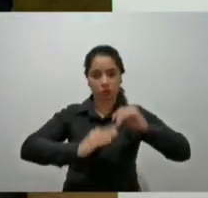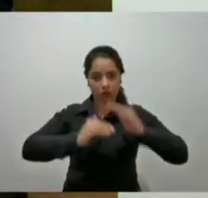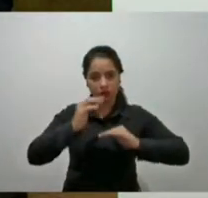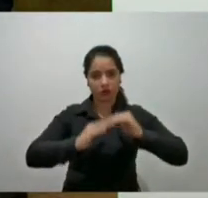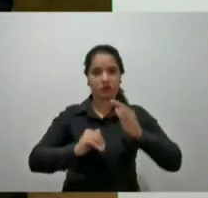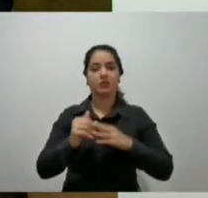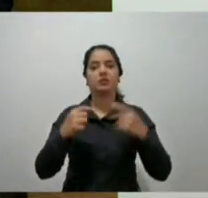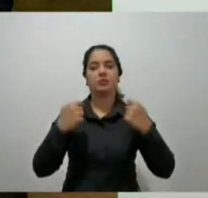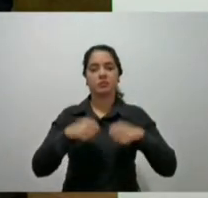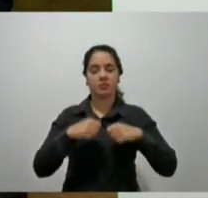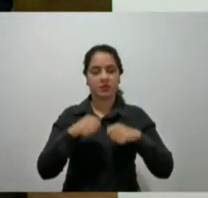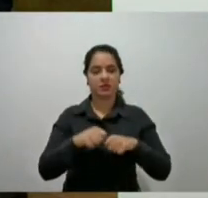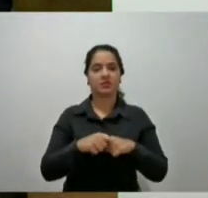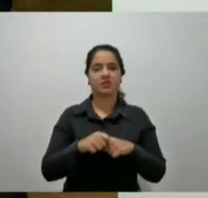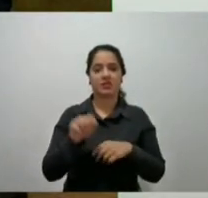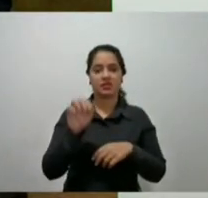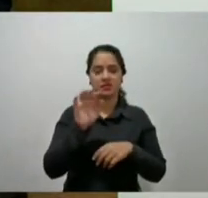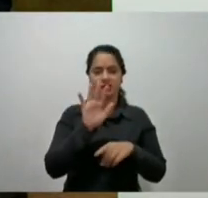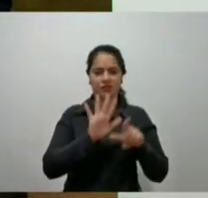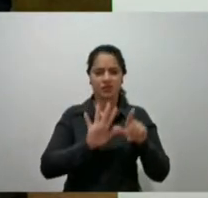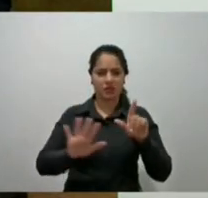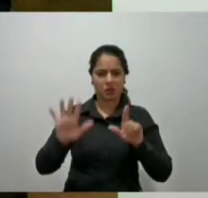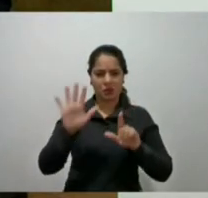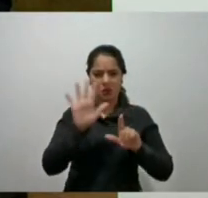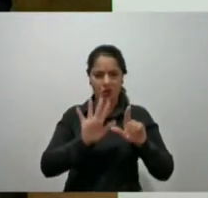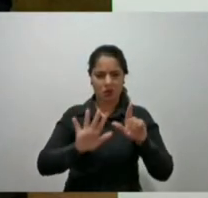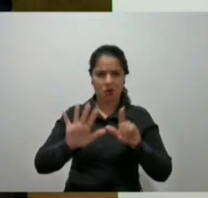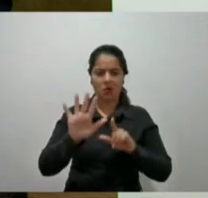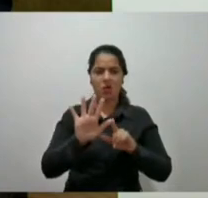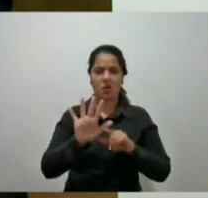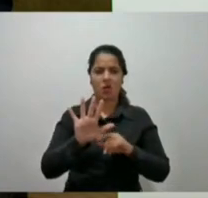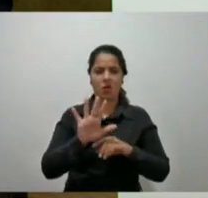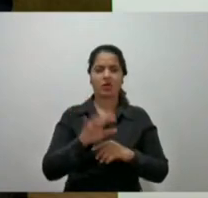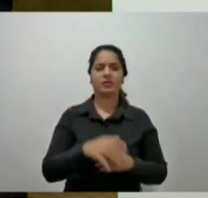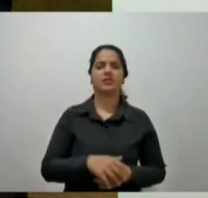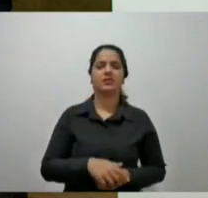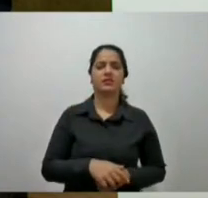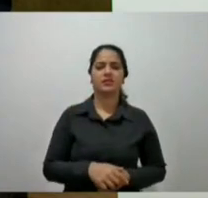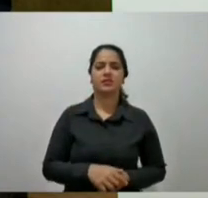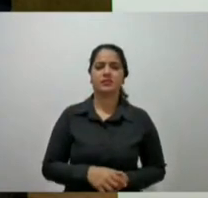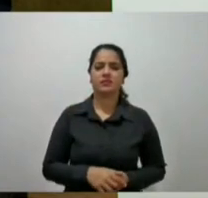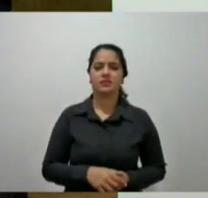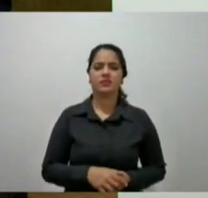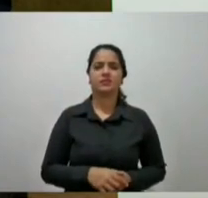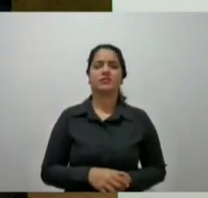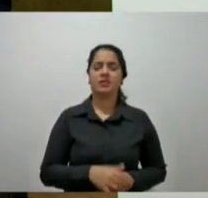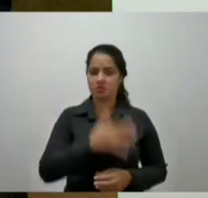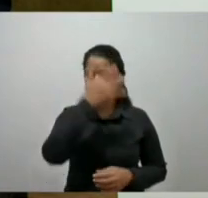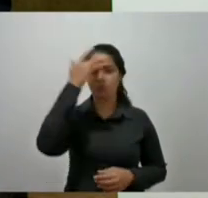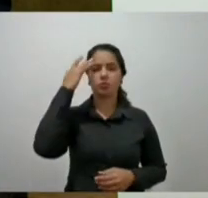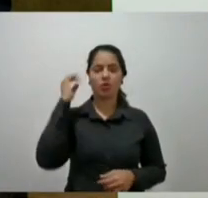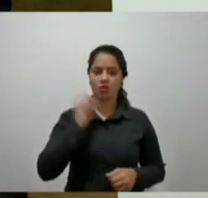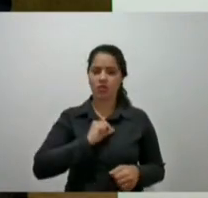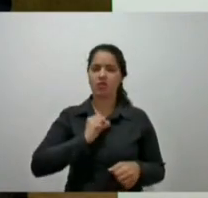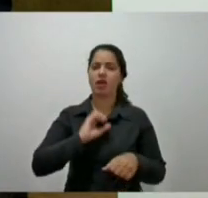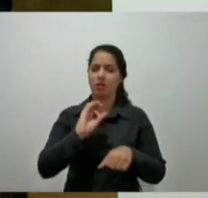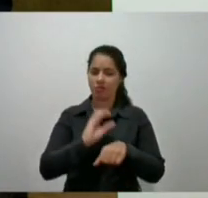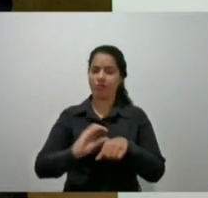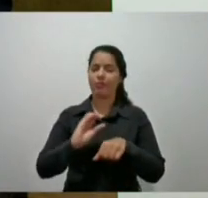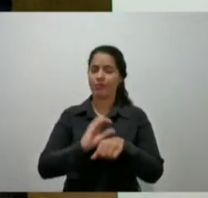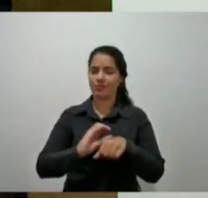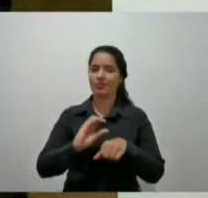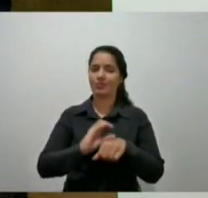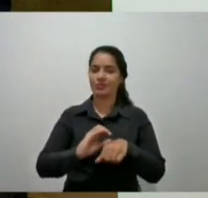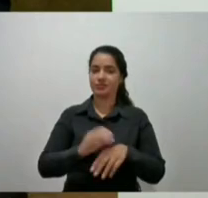numa plataforma gratuita online. Então, assim, isso tem a ver com o nosso negócio? De uma